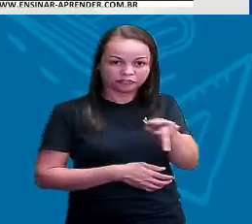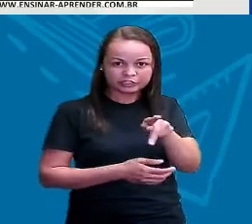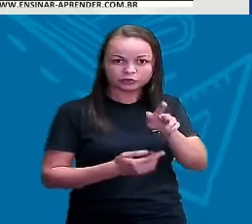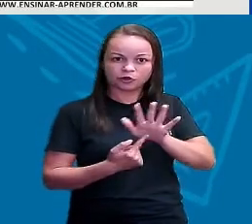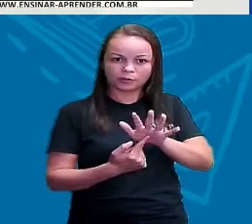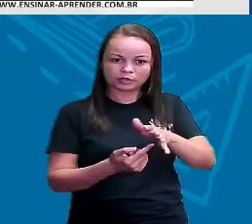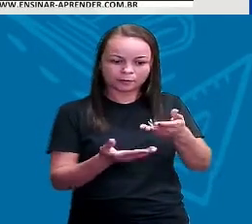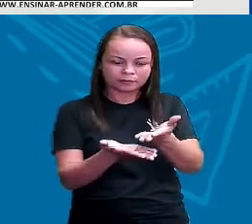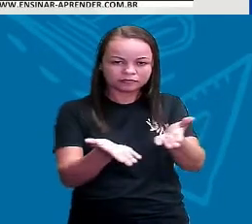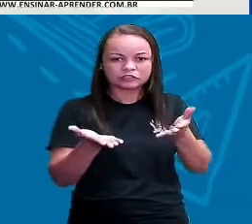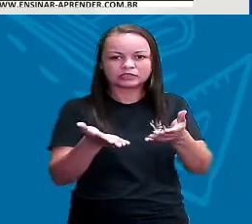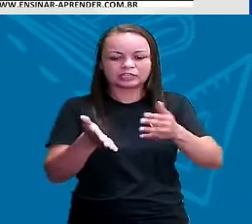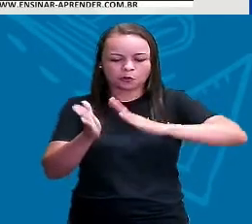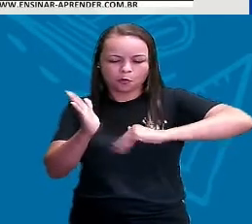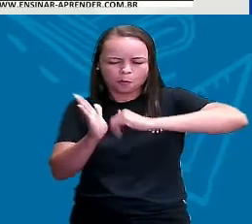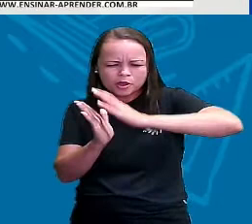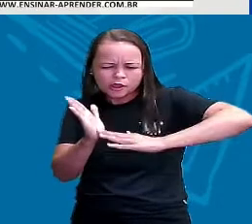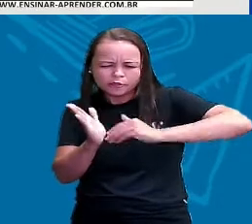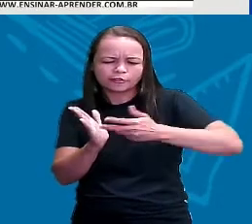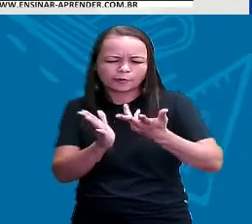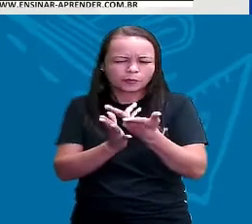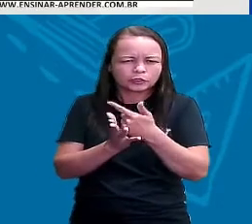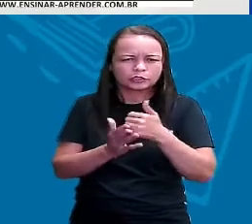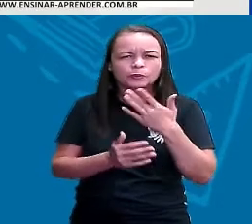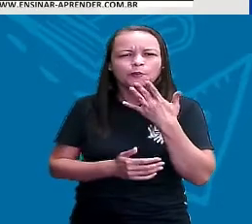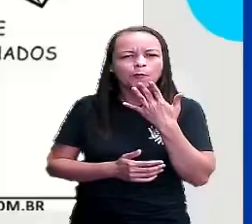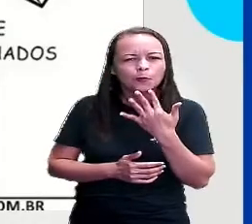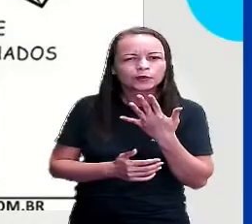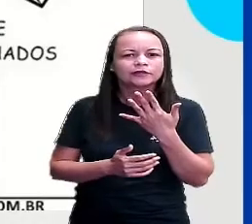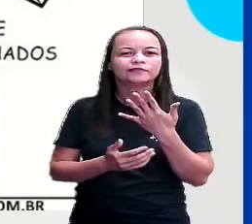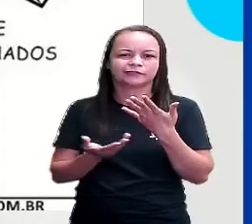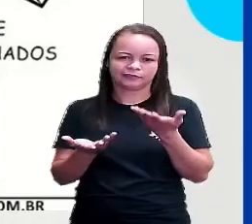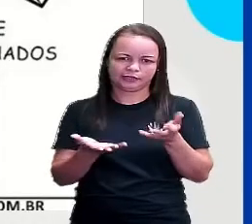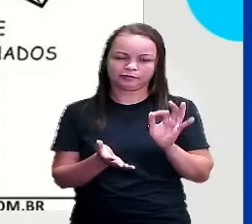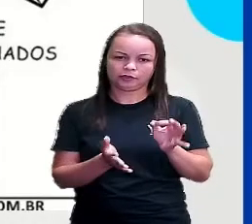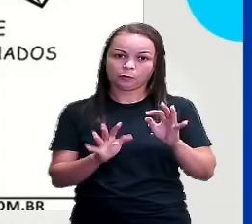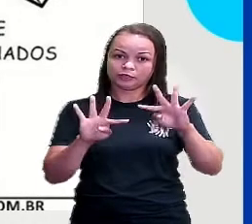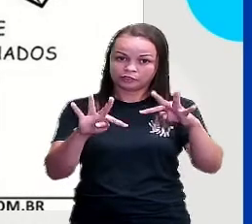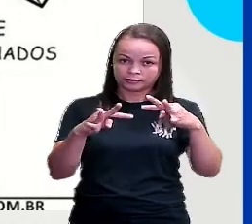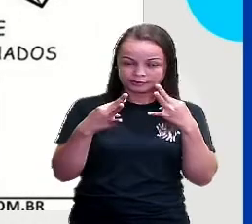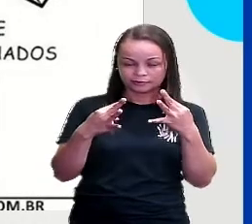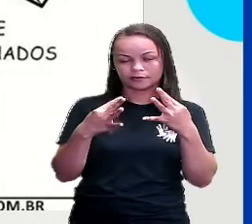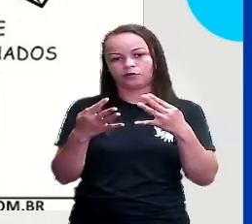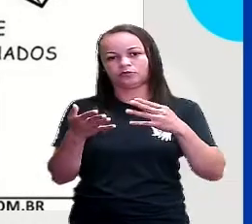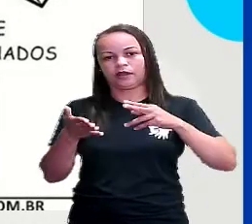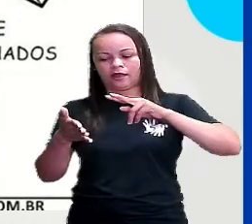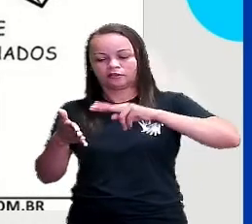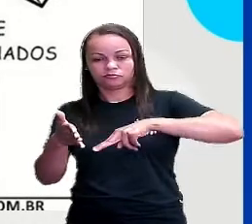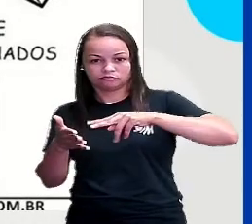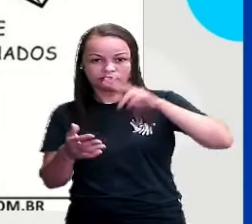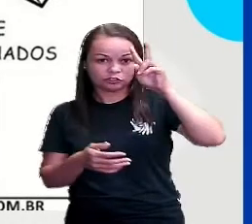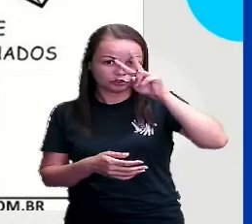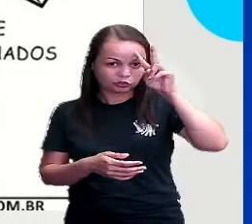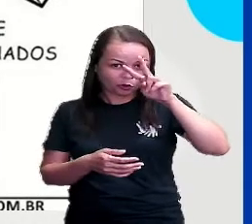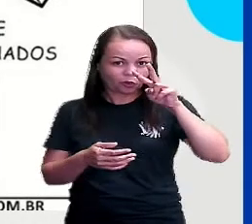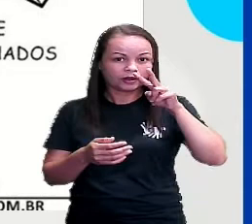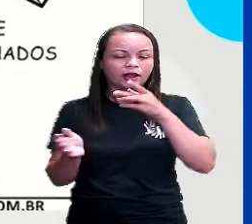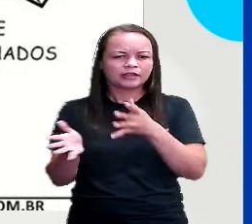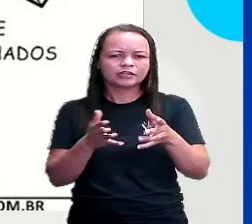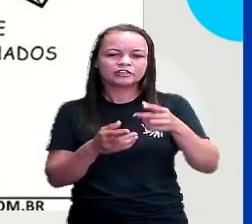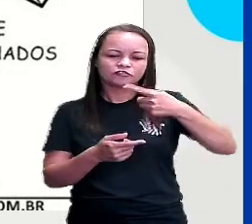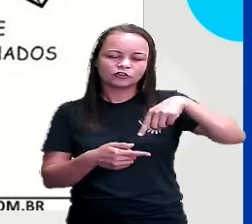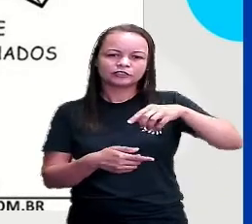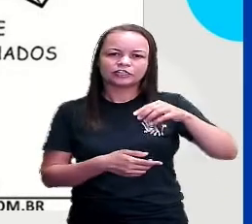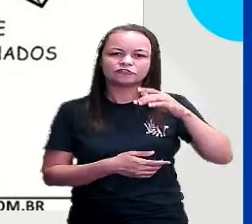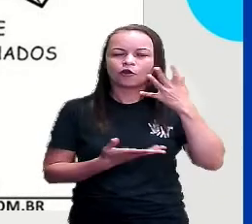mais colorida, melhor para vocês mesmo, tá bom? Vamos prestar bastante atenção na história. E aí vocês vão se